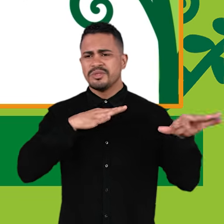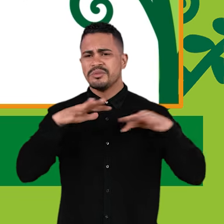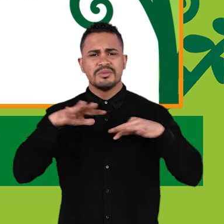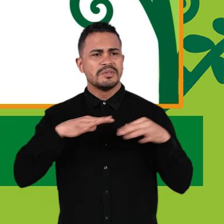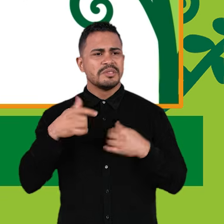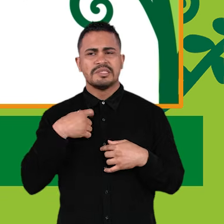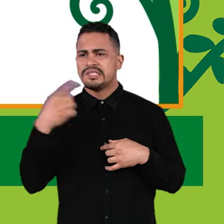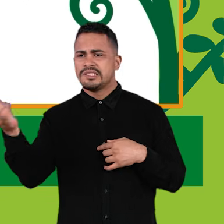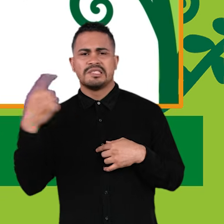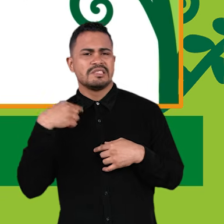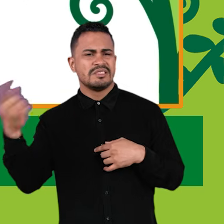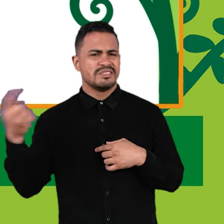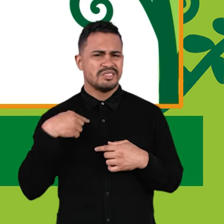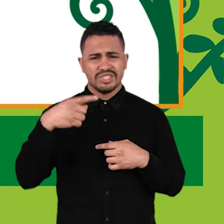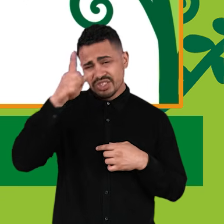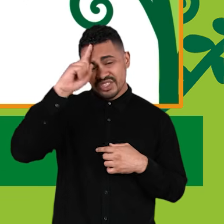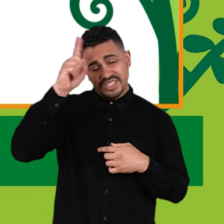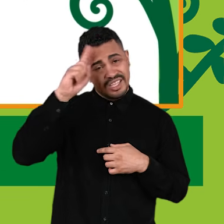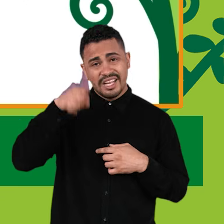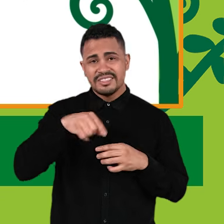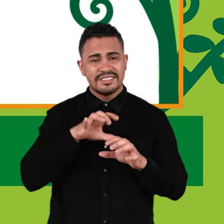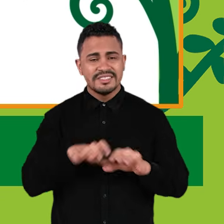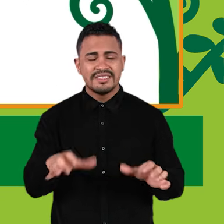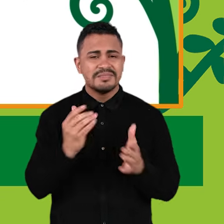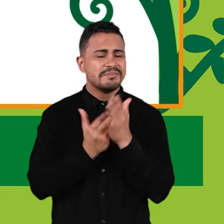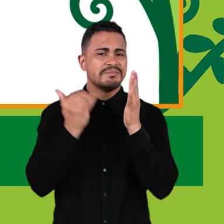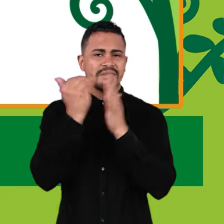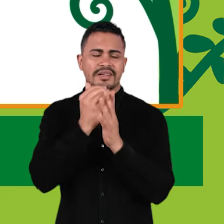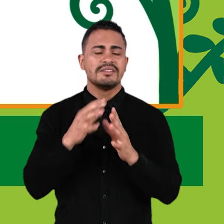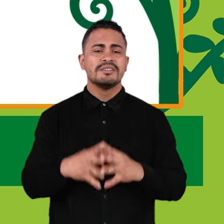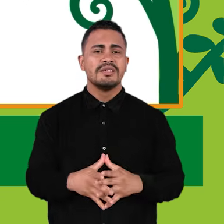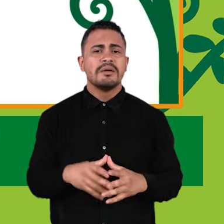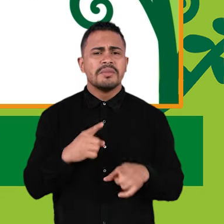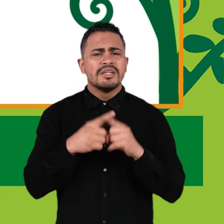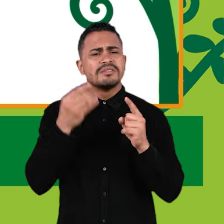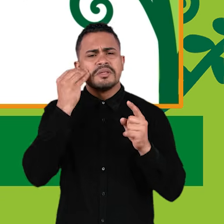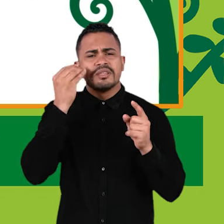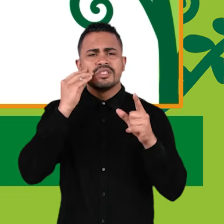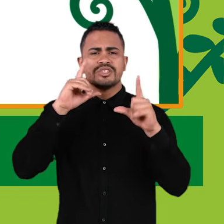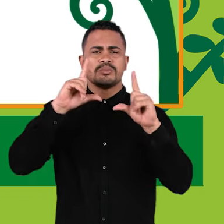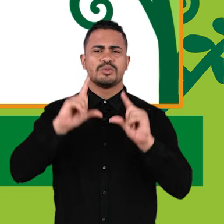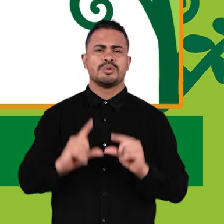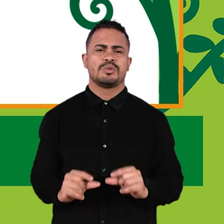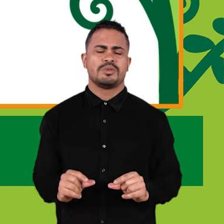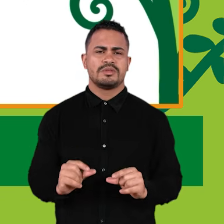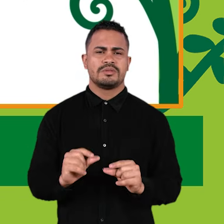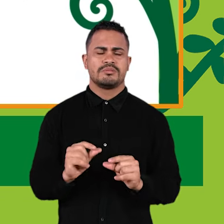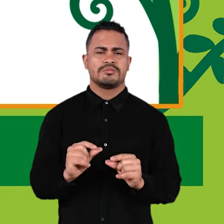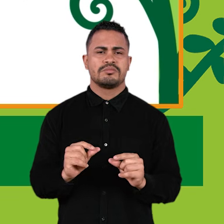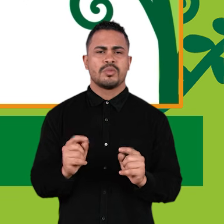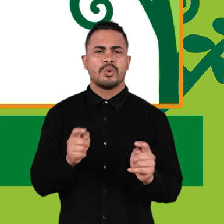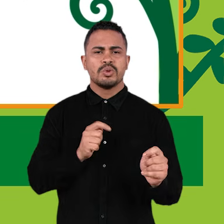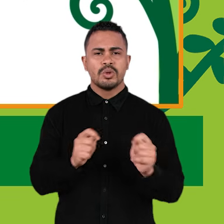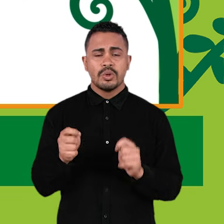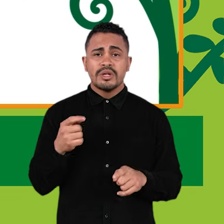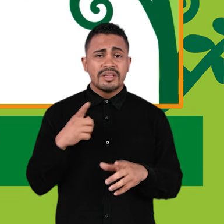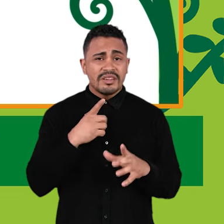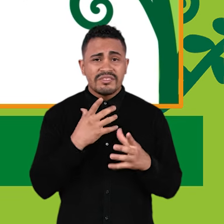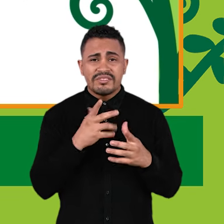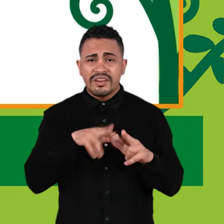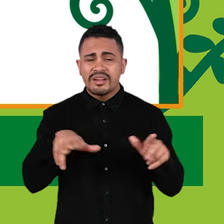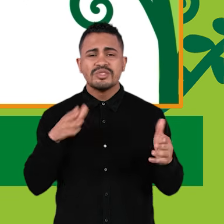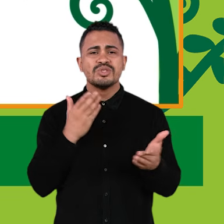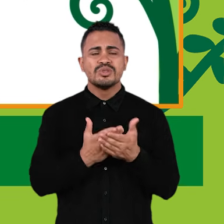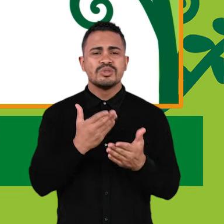corrida, nosso dia a dia, né? É muito intenso, mas procure desacelerar. Existem vários estudos que